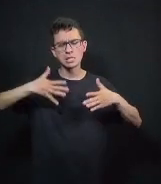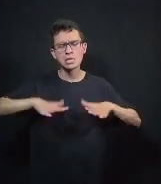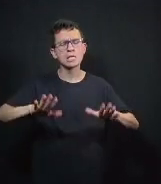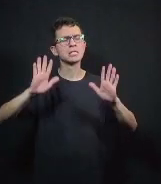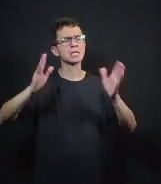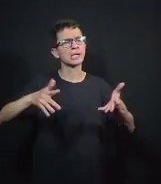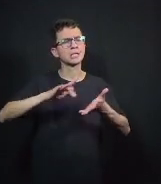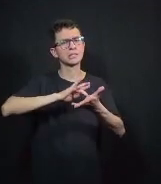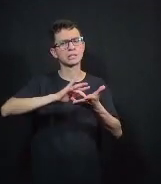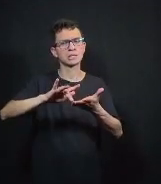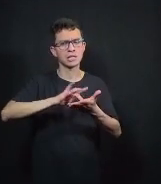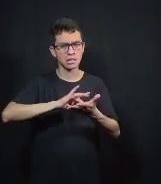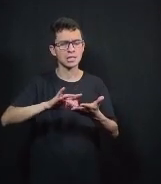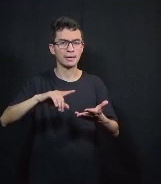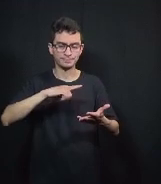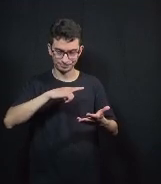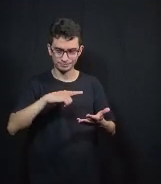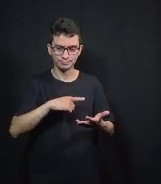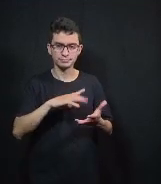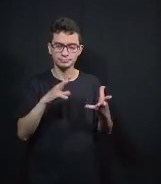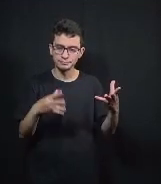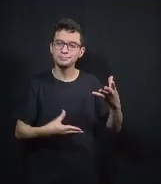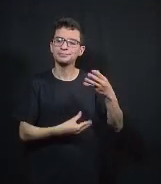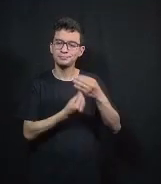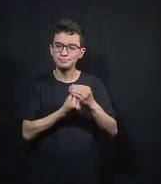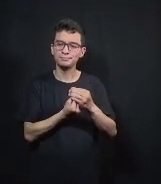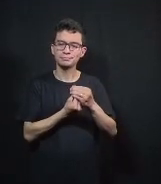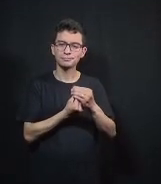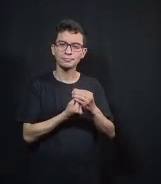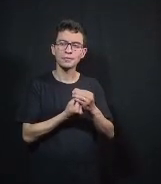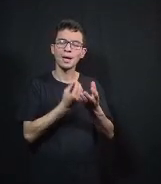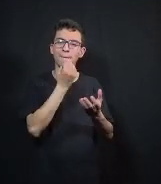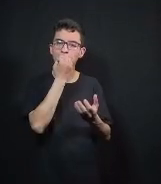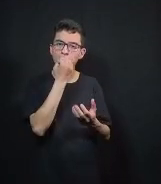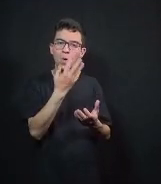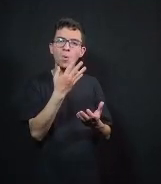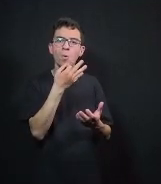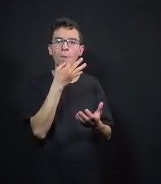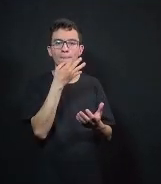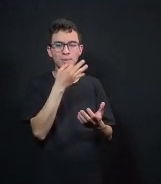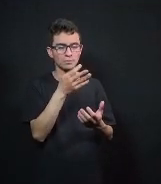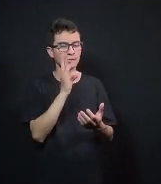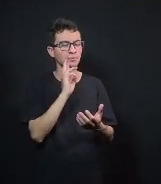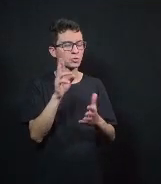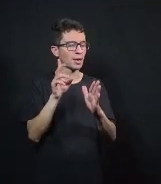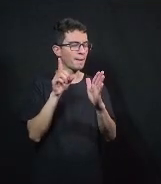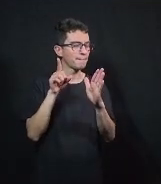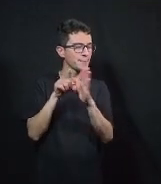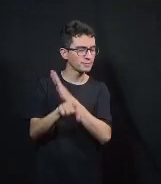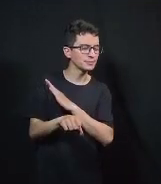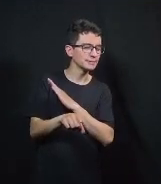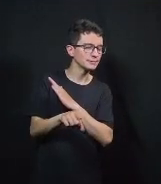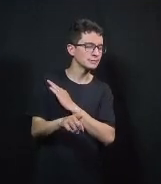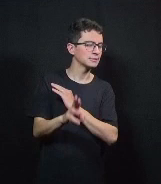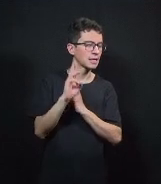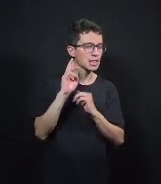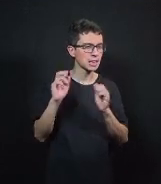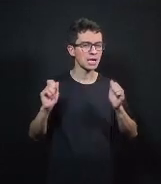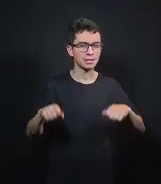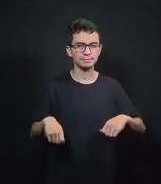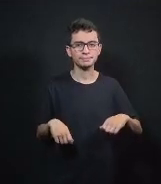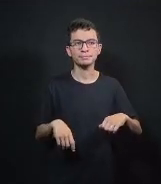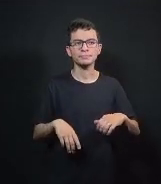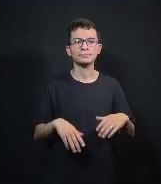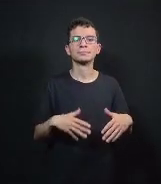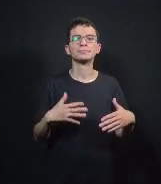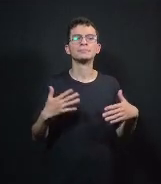que tem esse componente. E aí, isso me ajuda a responder a sua pergunta, né? Então, acho que você tem, de um lado, uma alfabetização